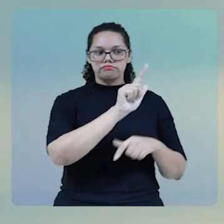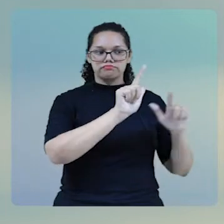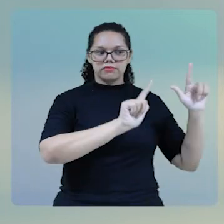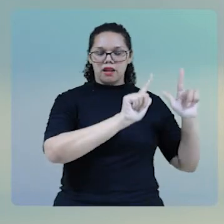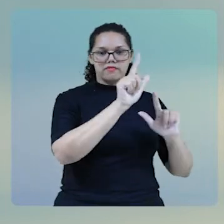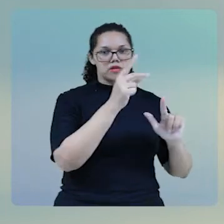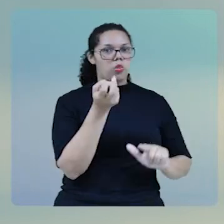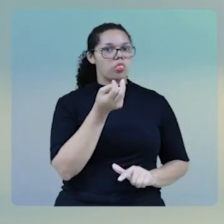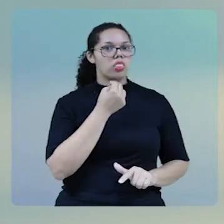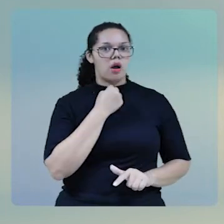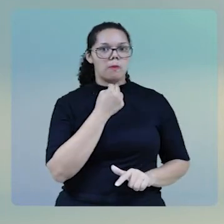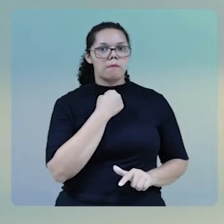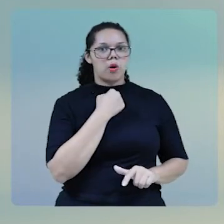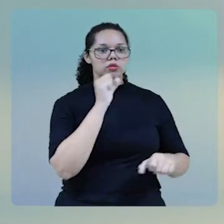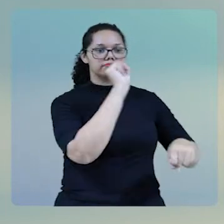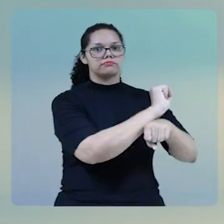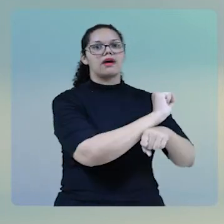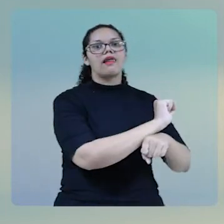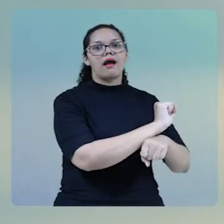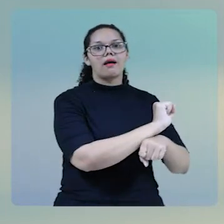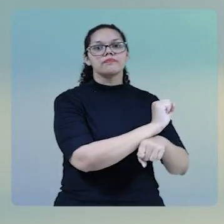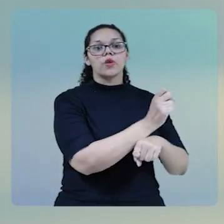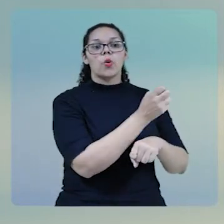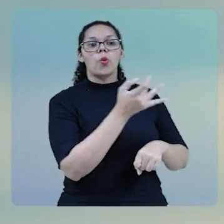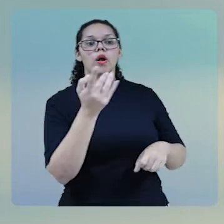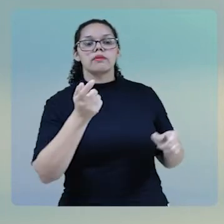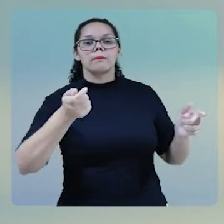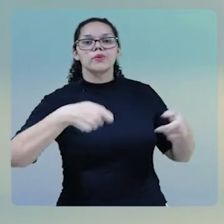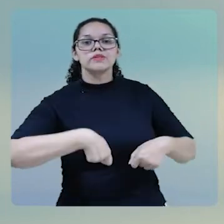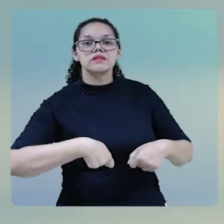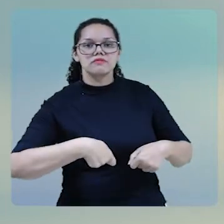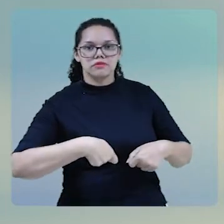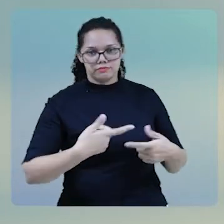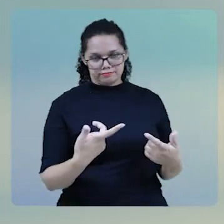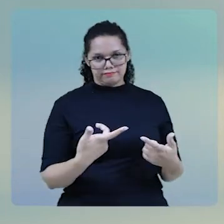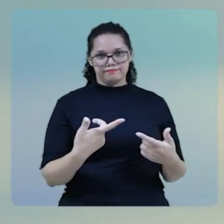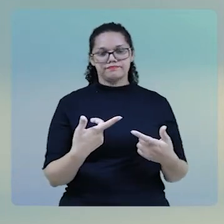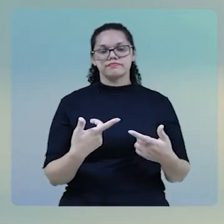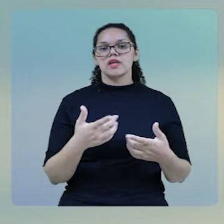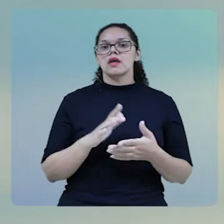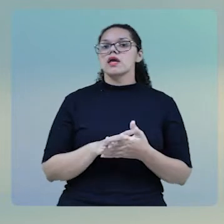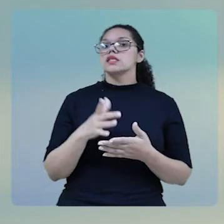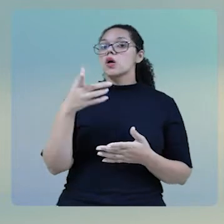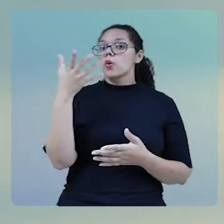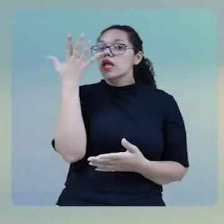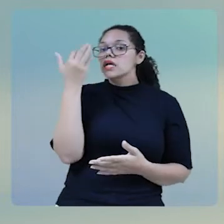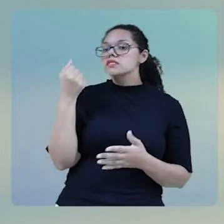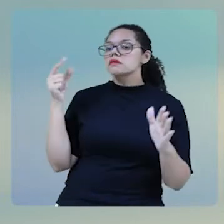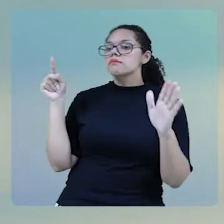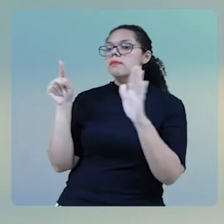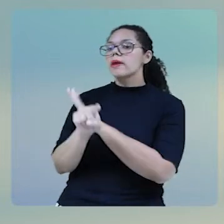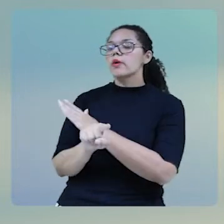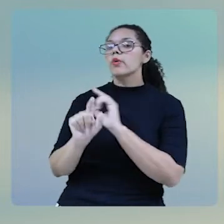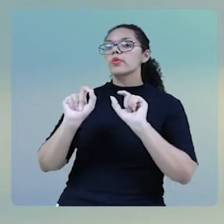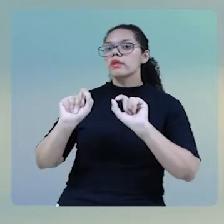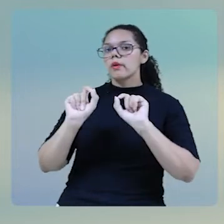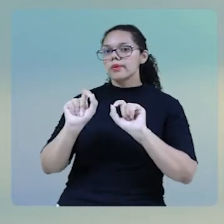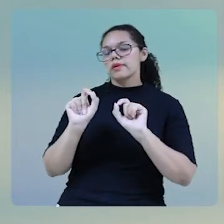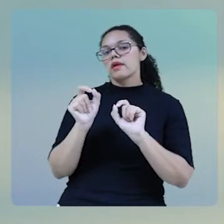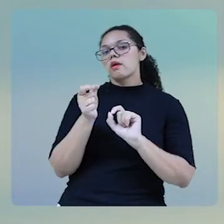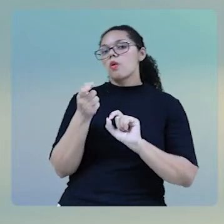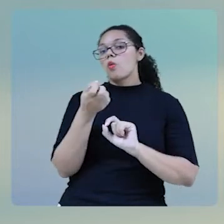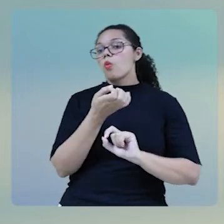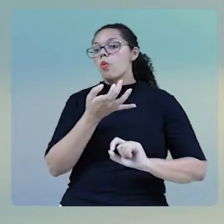saber nessa condição qual é o número máximo de lâmpadas que eu posso ter aí para poder não prejudicar